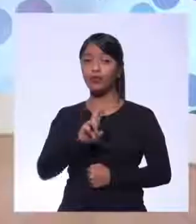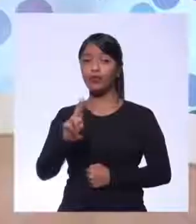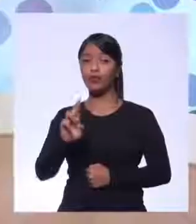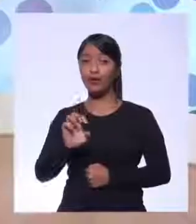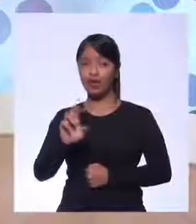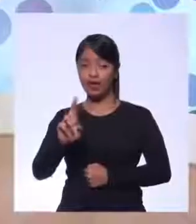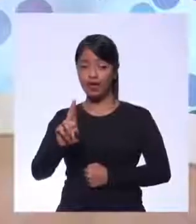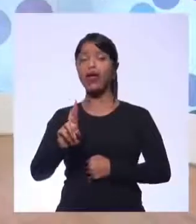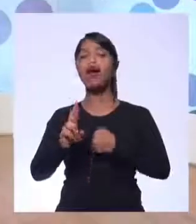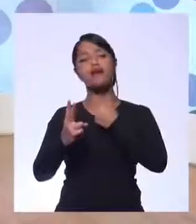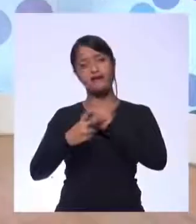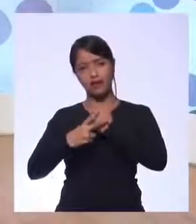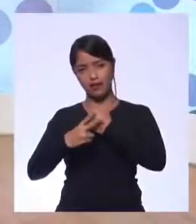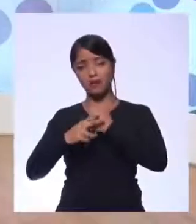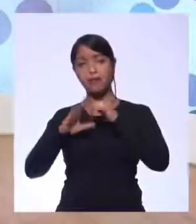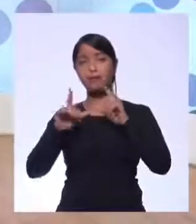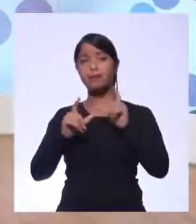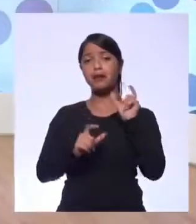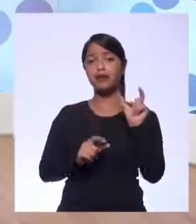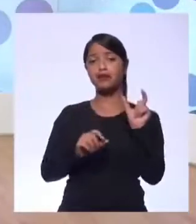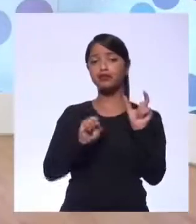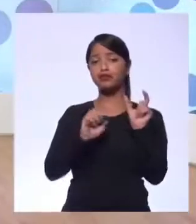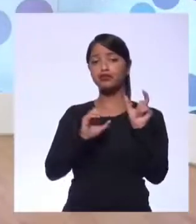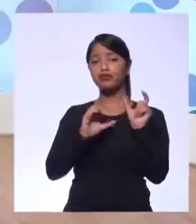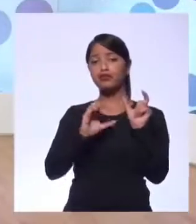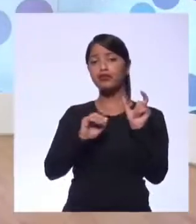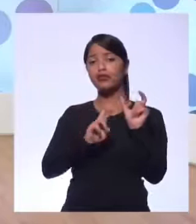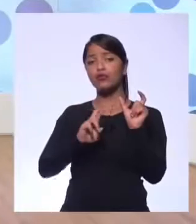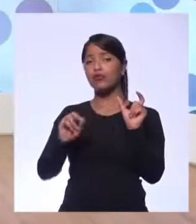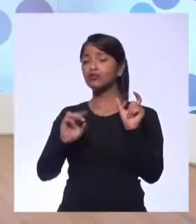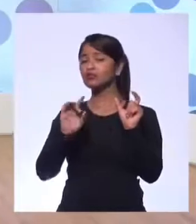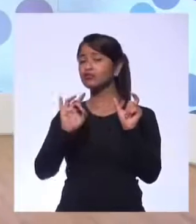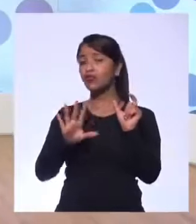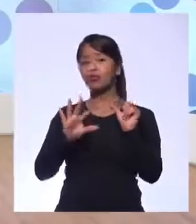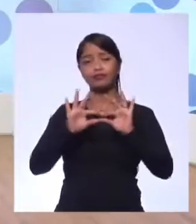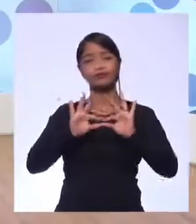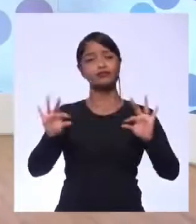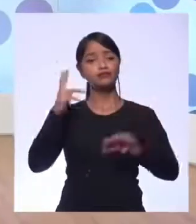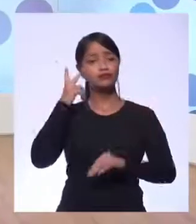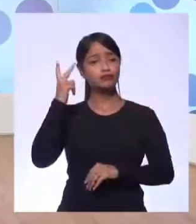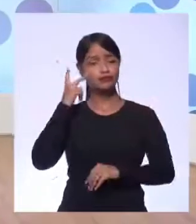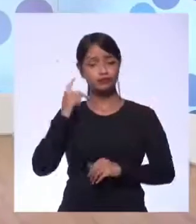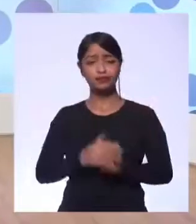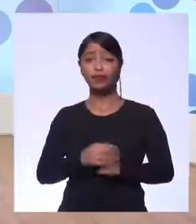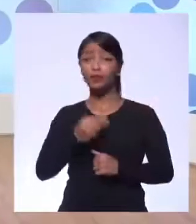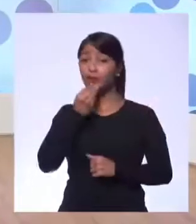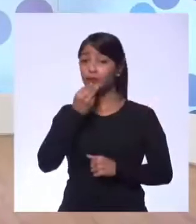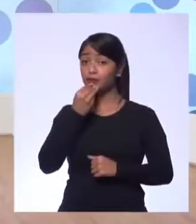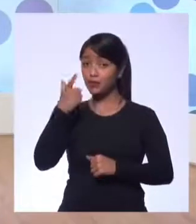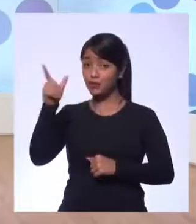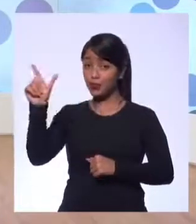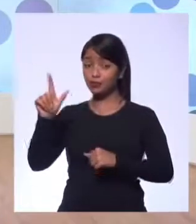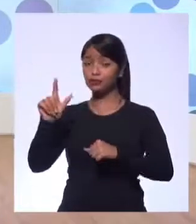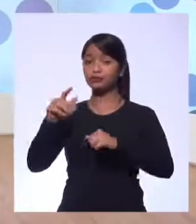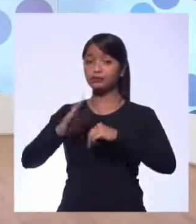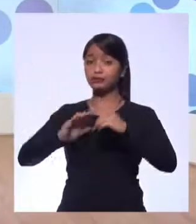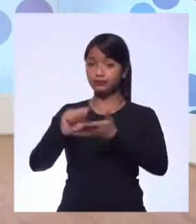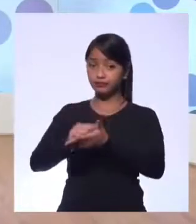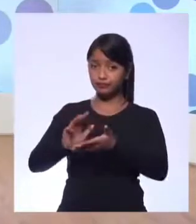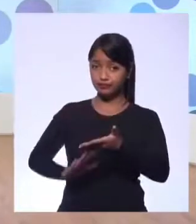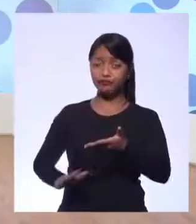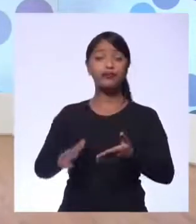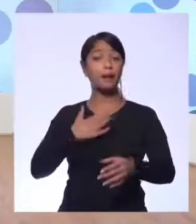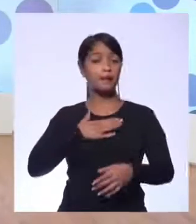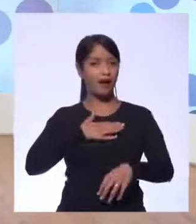ajuda. Gente, olha, teríamos mais outros exercícios? Teríamos. Vocês podem focar, podem Vou deixar printar depois pra minha aula fazer. esse daí. Deixa pra sua